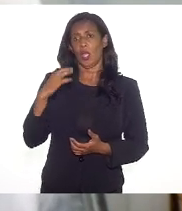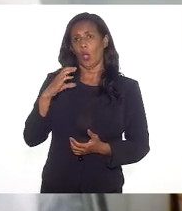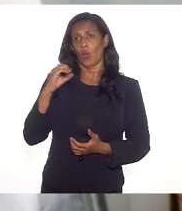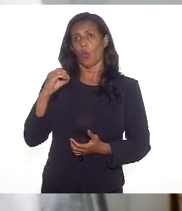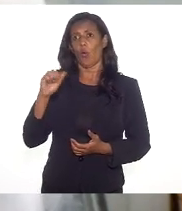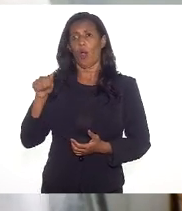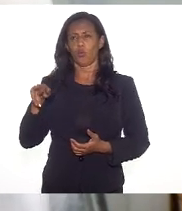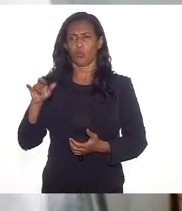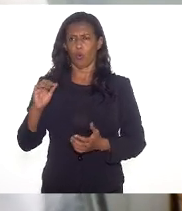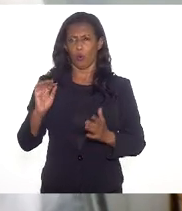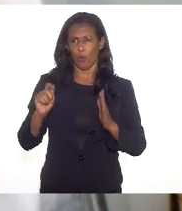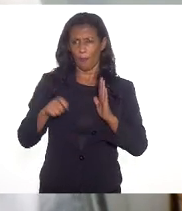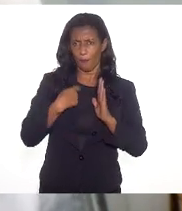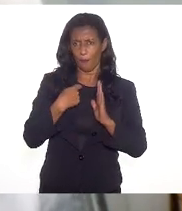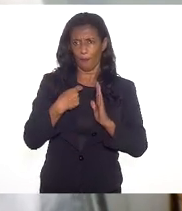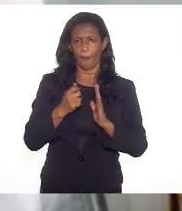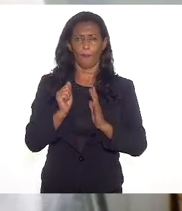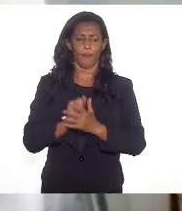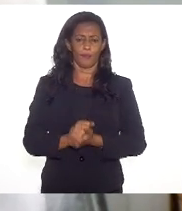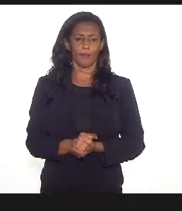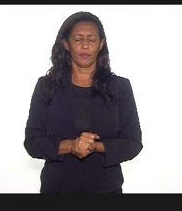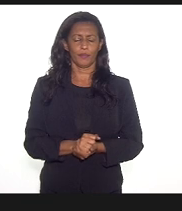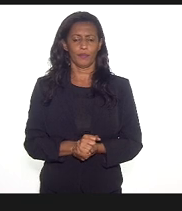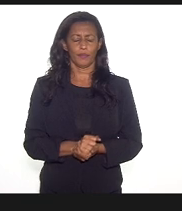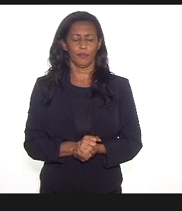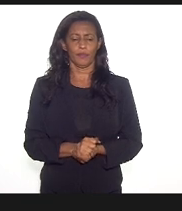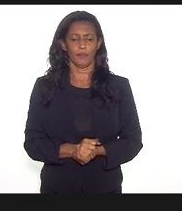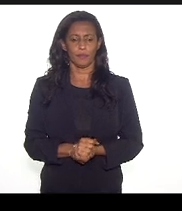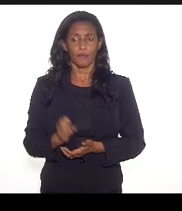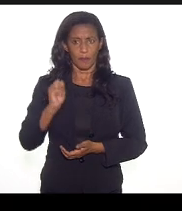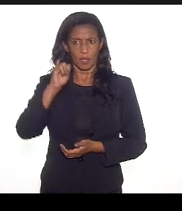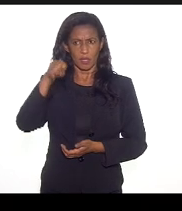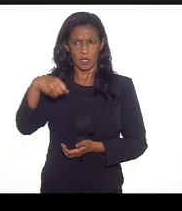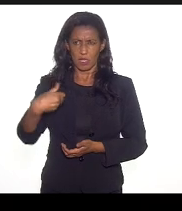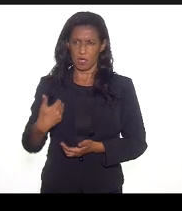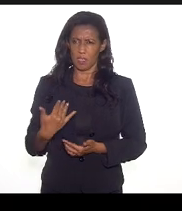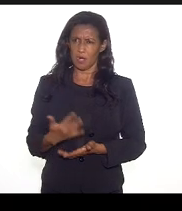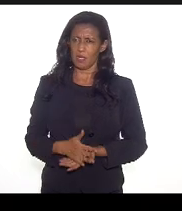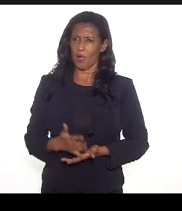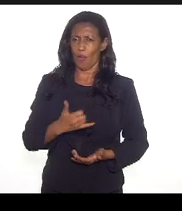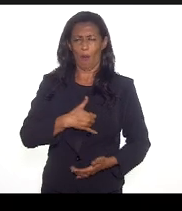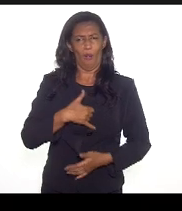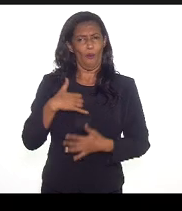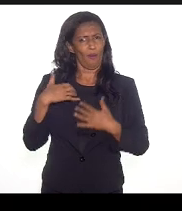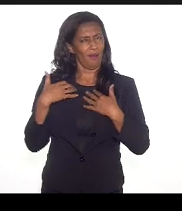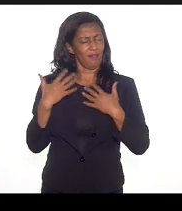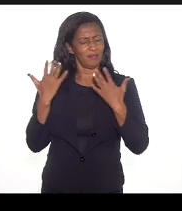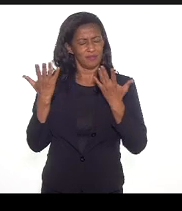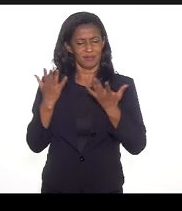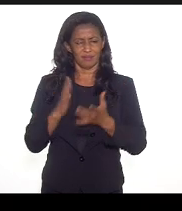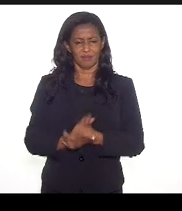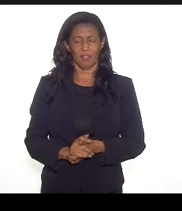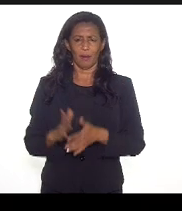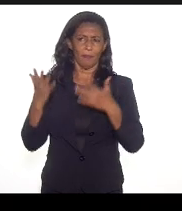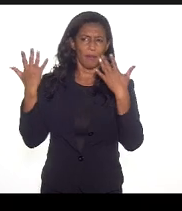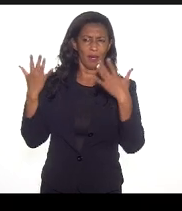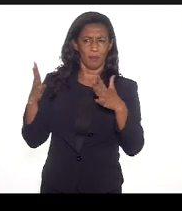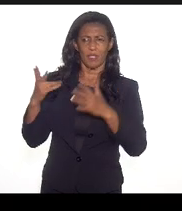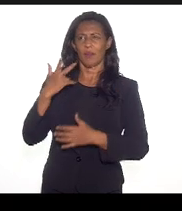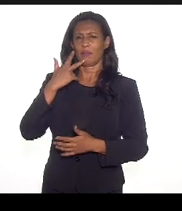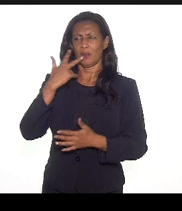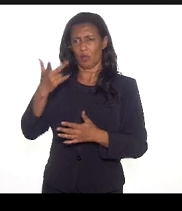que a mesa possa assinalar isso, por favor. Sim, com toda a honra. parabenizar a Vossa Excelência pelo que falou,